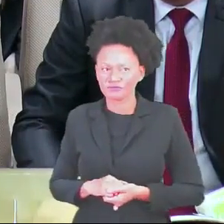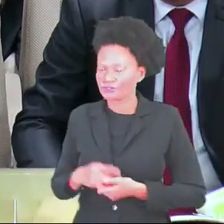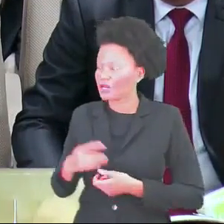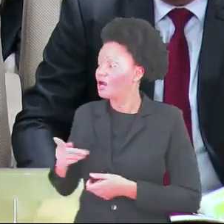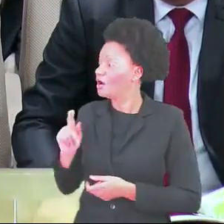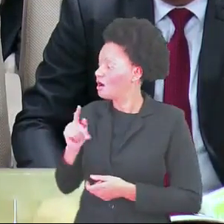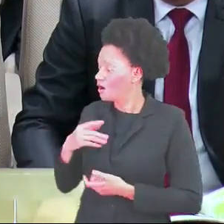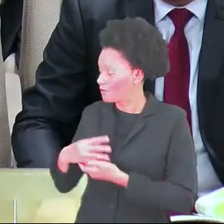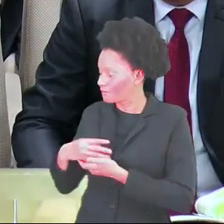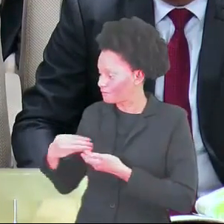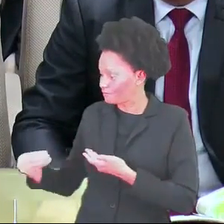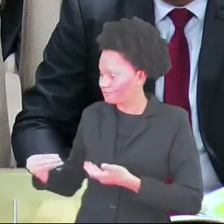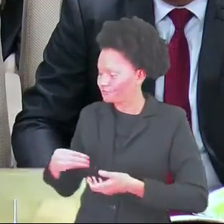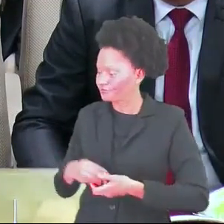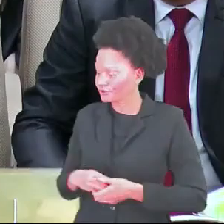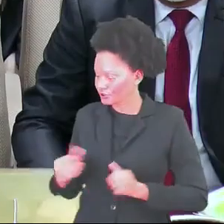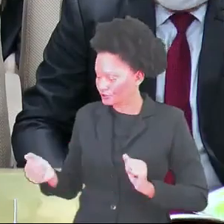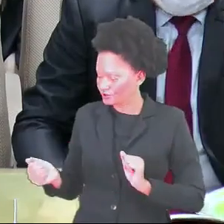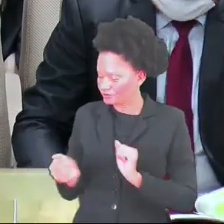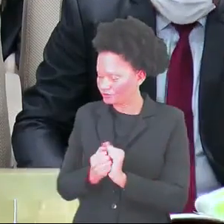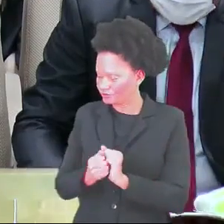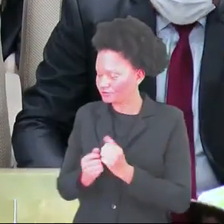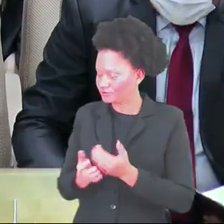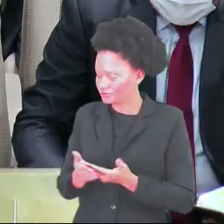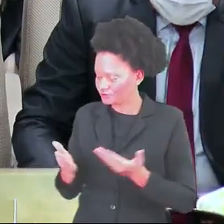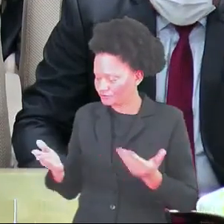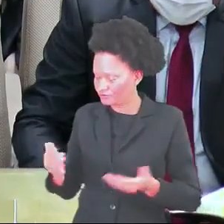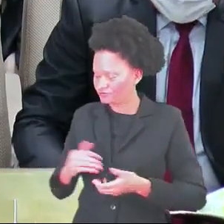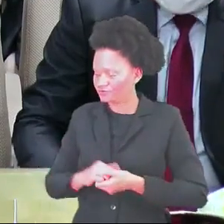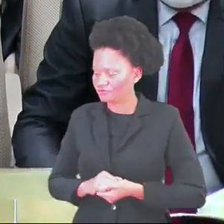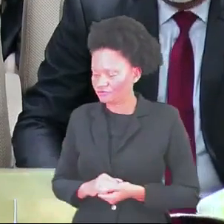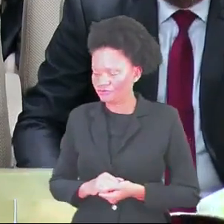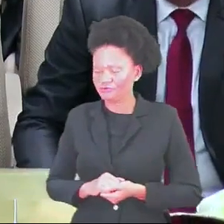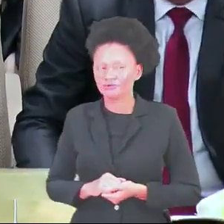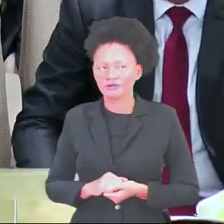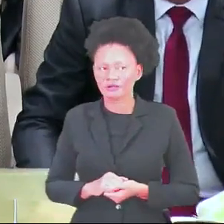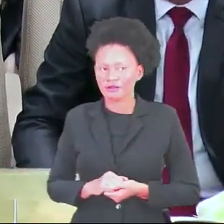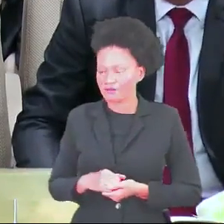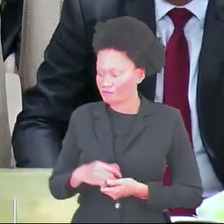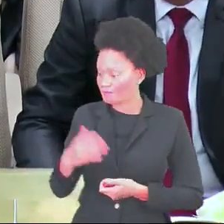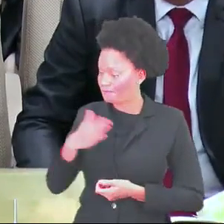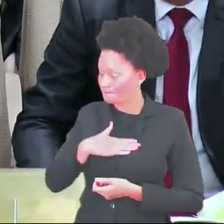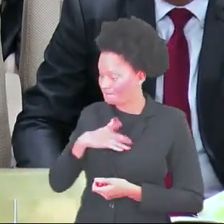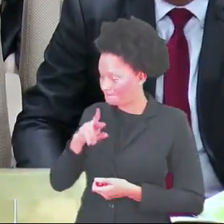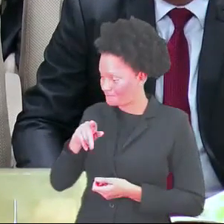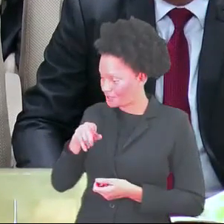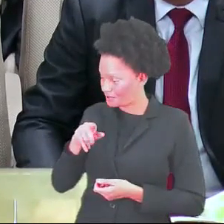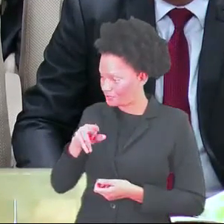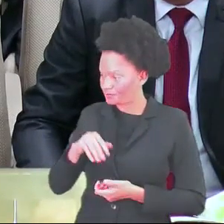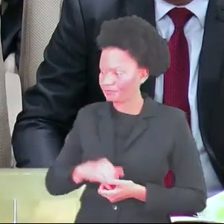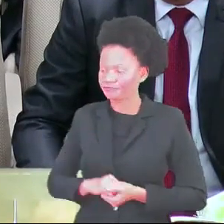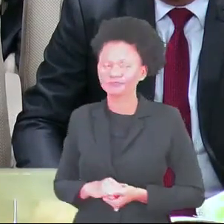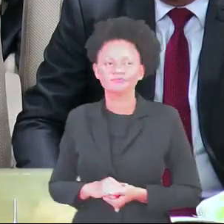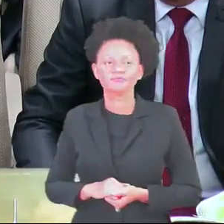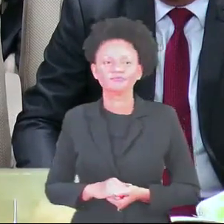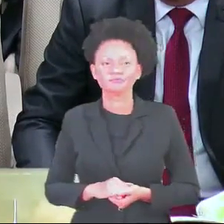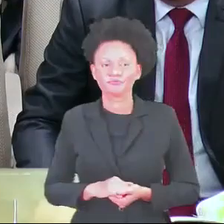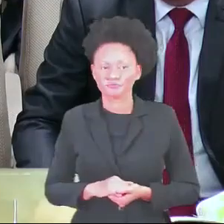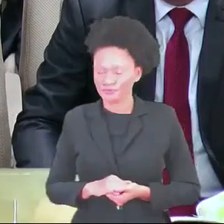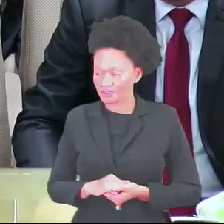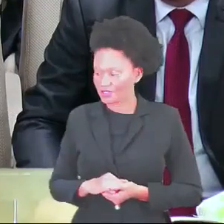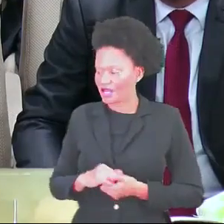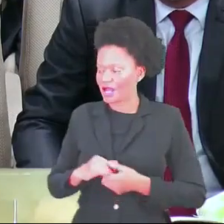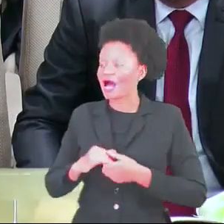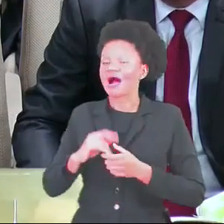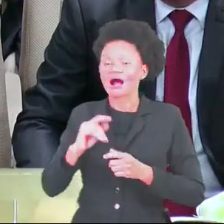diga assim, para o irmão que está junto de você. Diz para ele assim, meu irmão, a